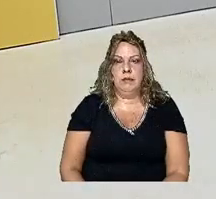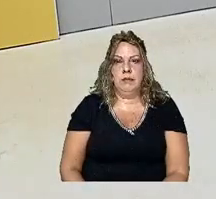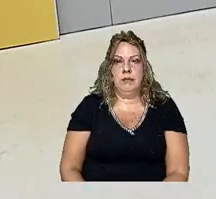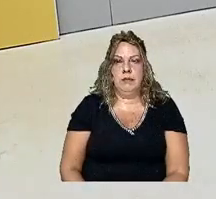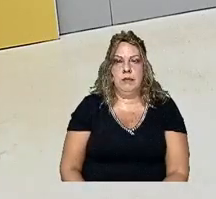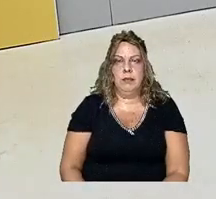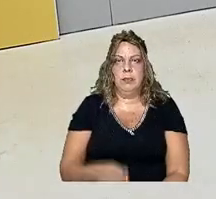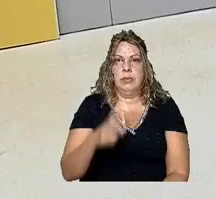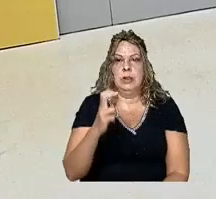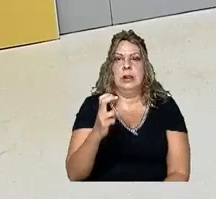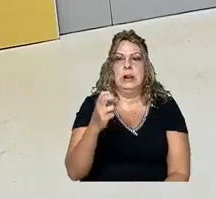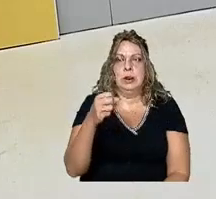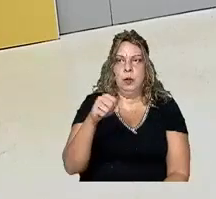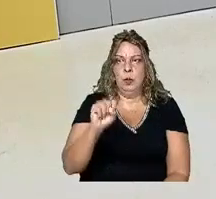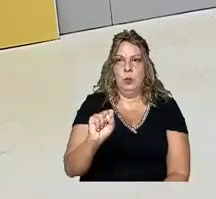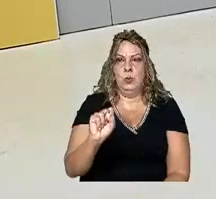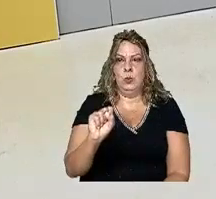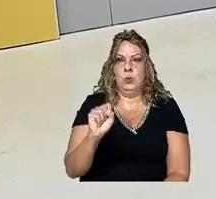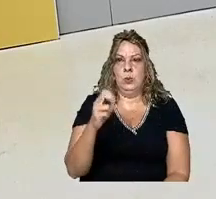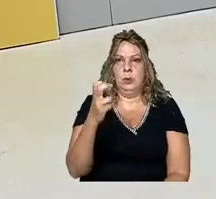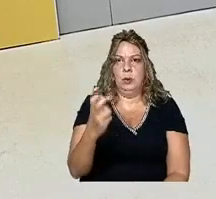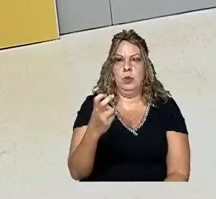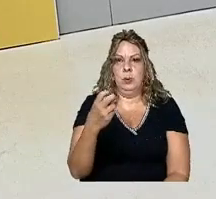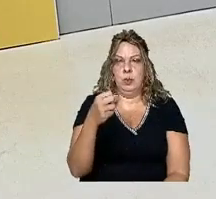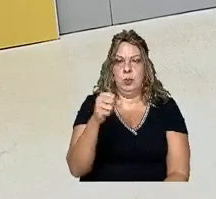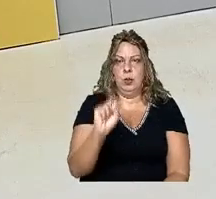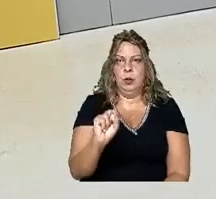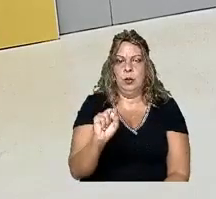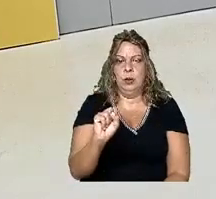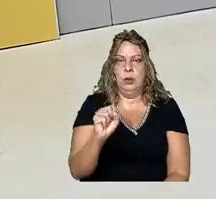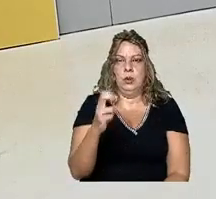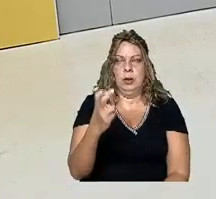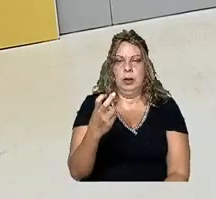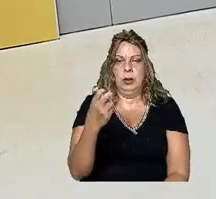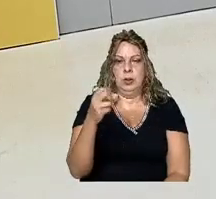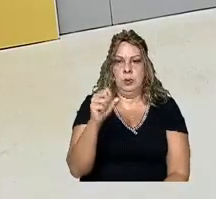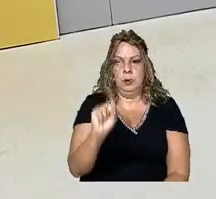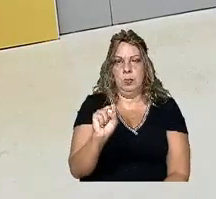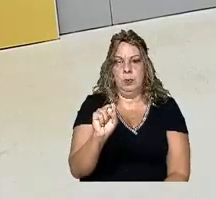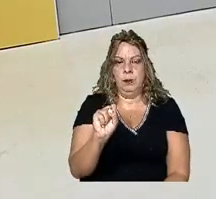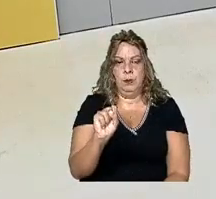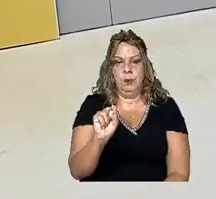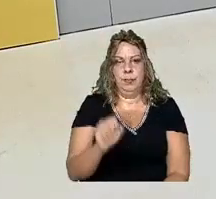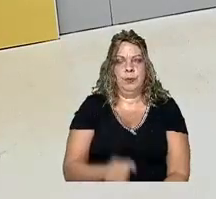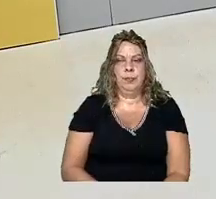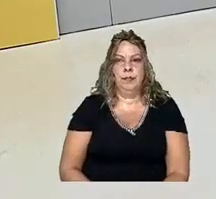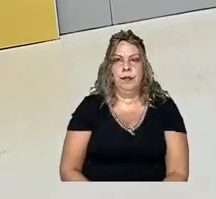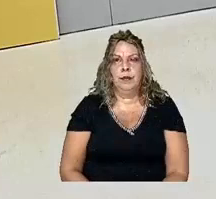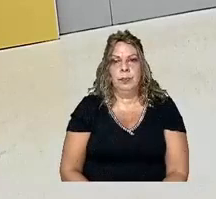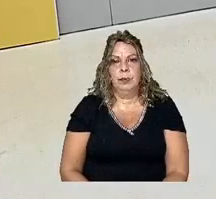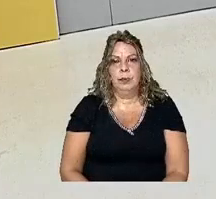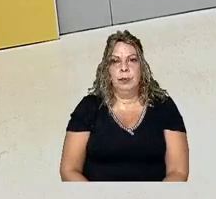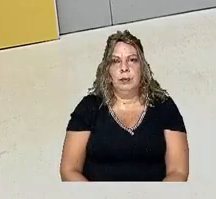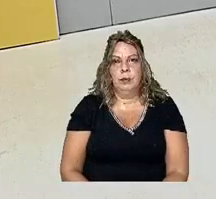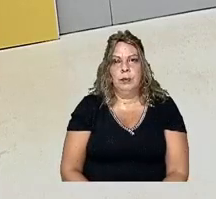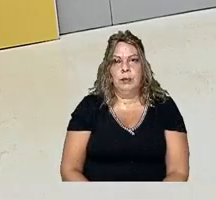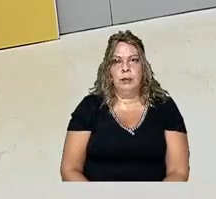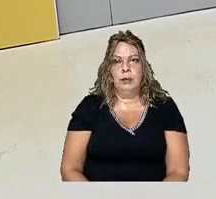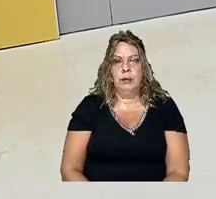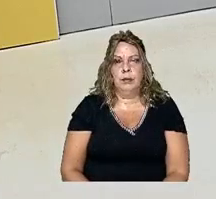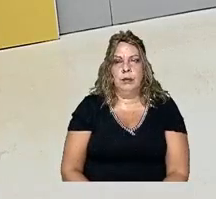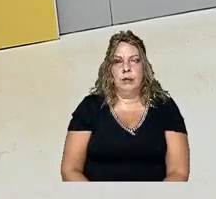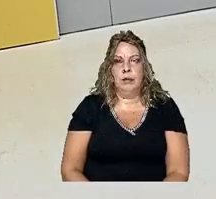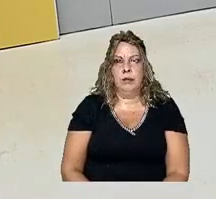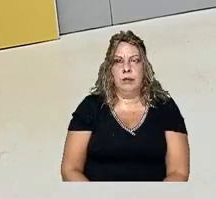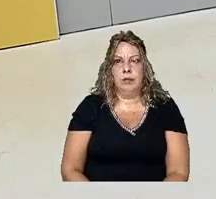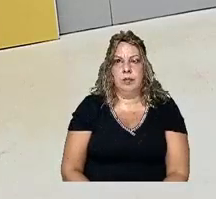53 e 58, 58, 58. Marcou 58, é hora de chamar mais